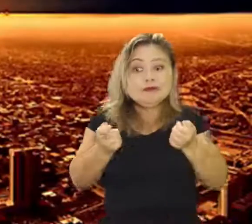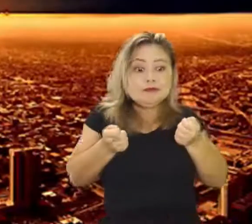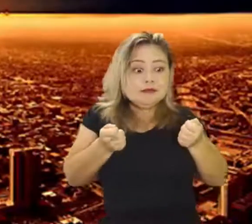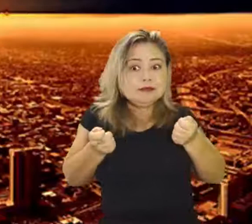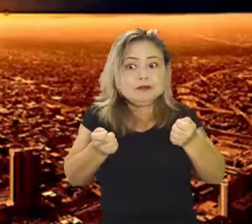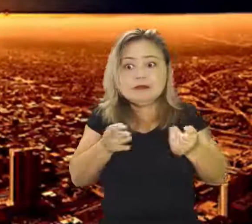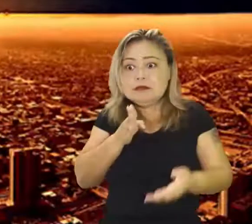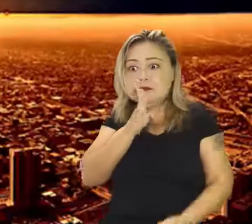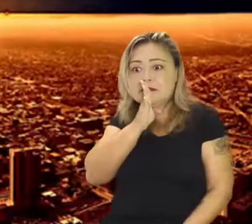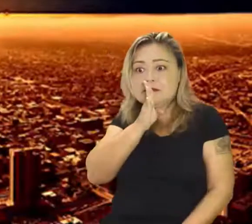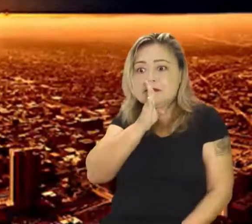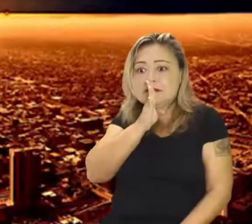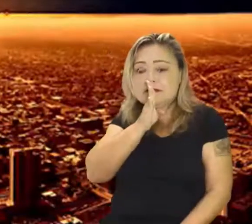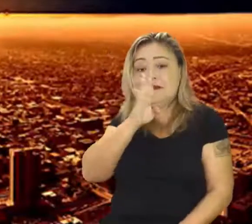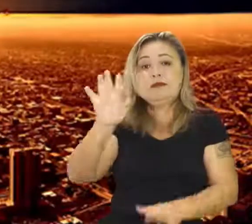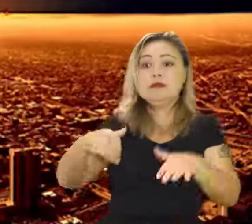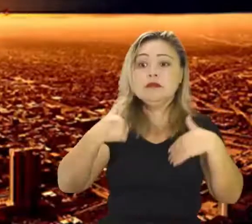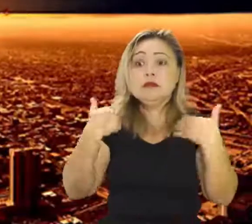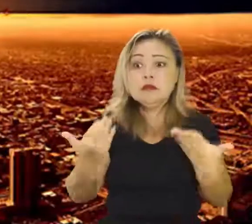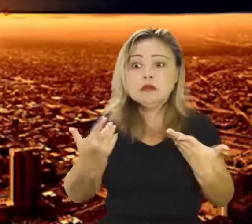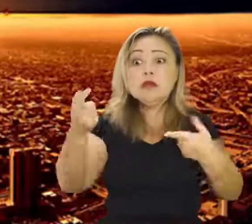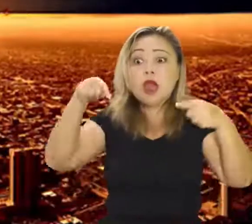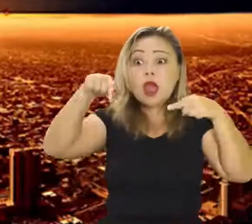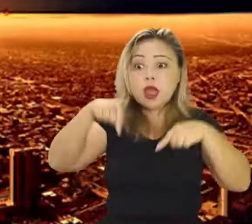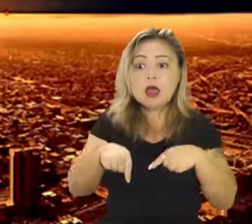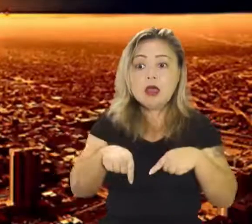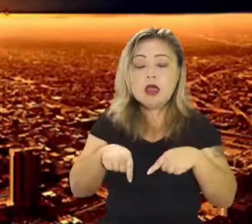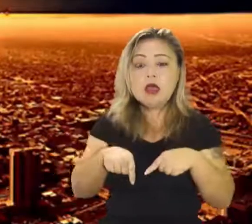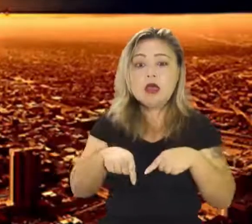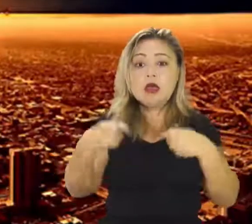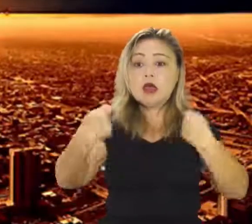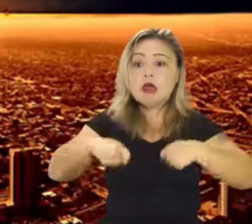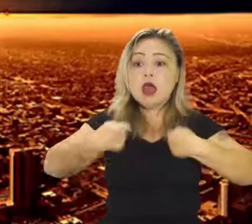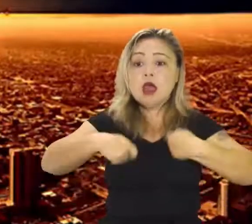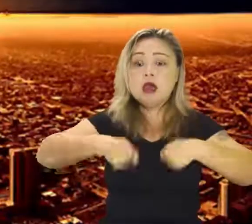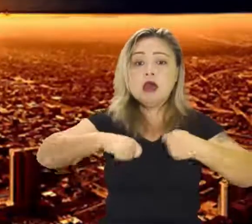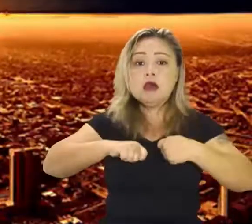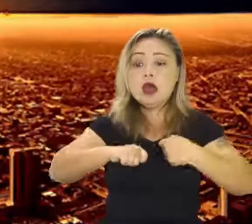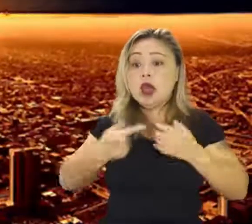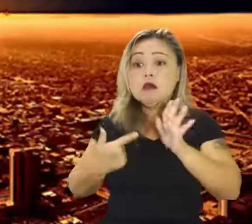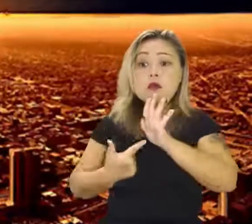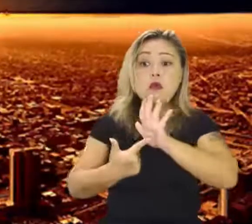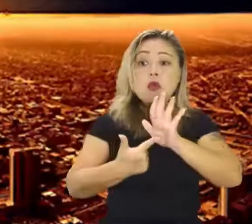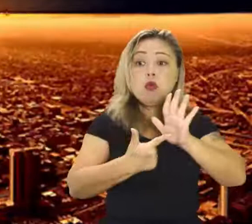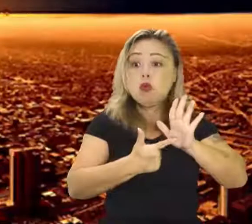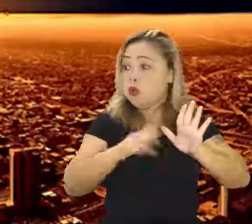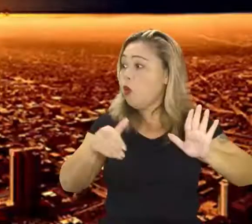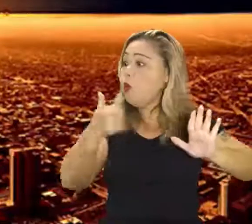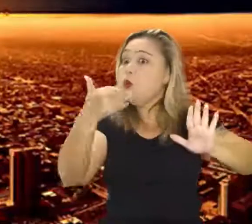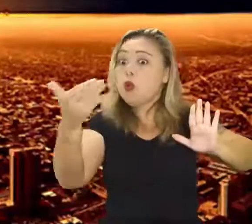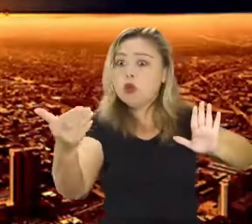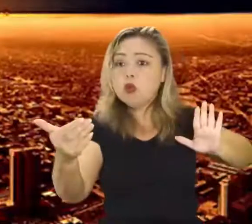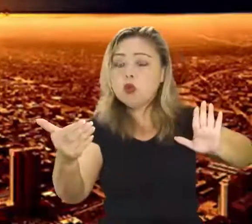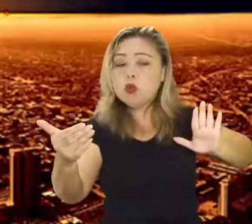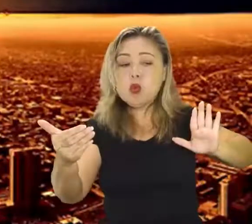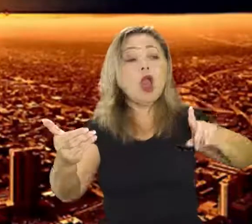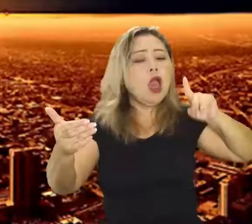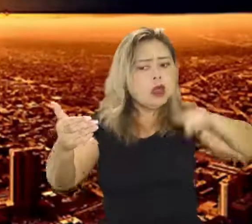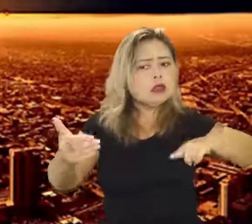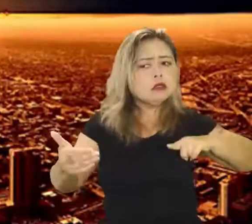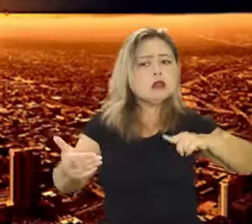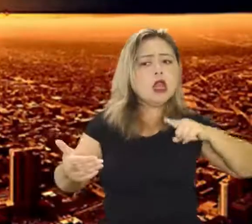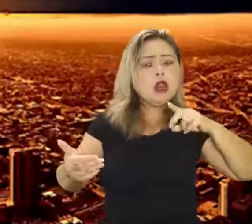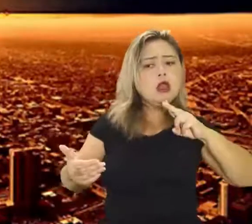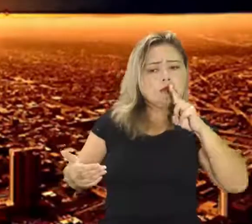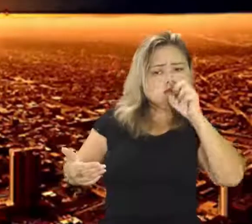Fria. Então, aqui, se precisava de um lado mostrar para o outro lado que eles tinham um poderio